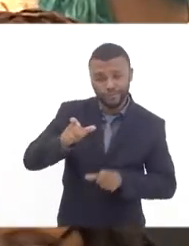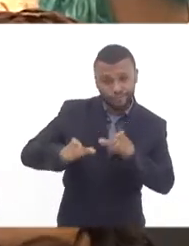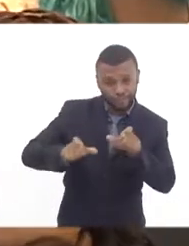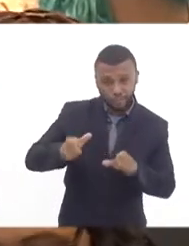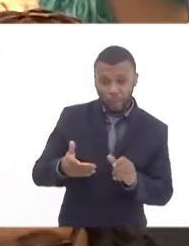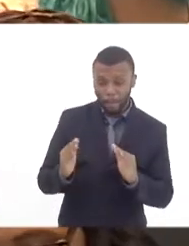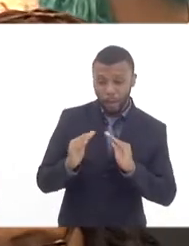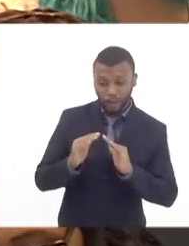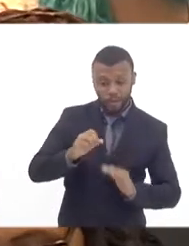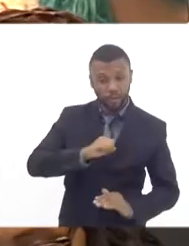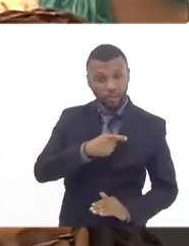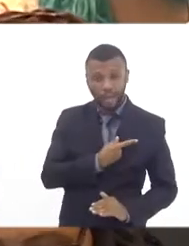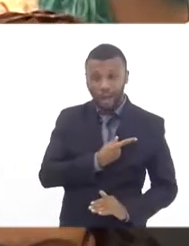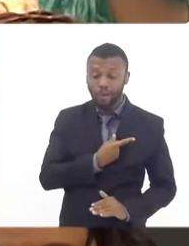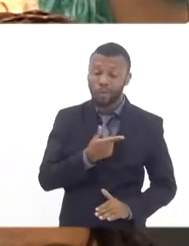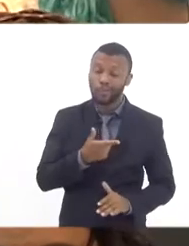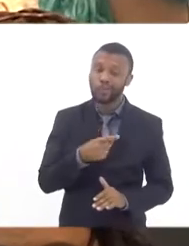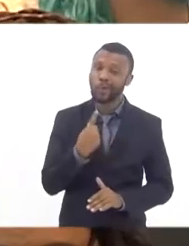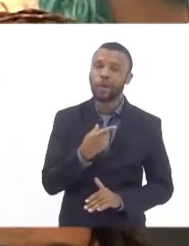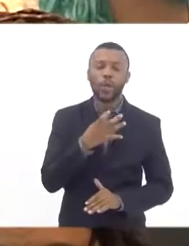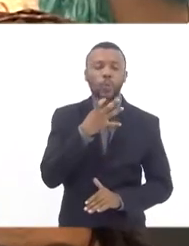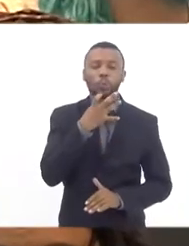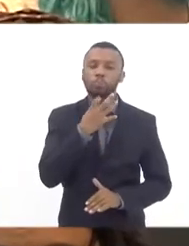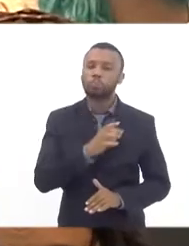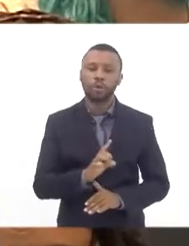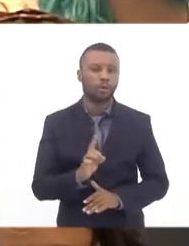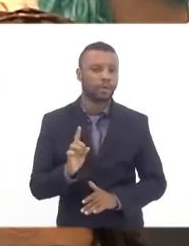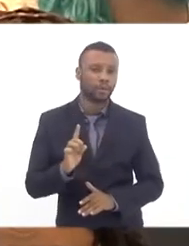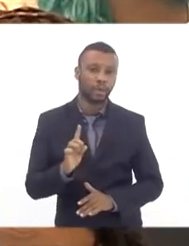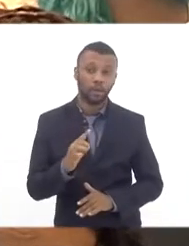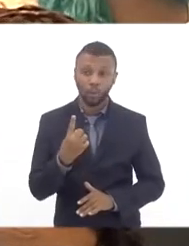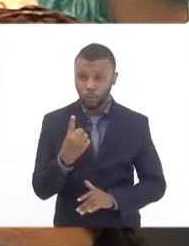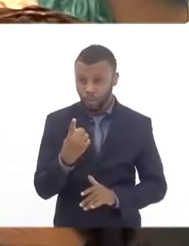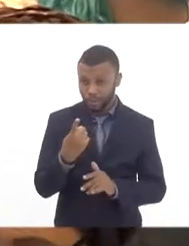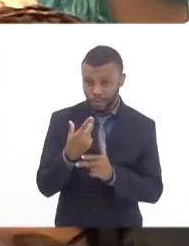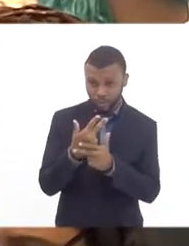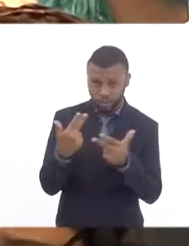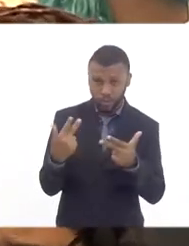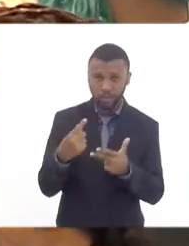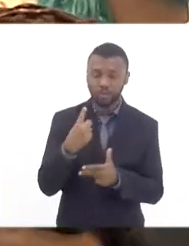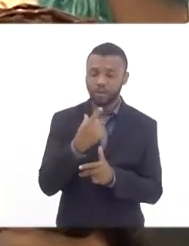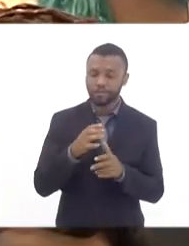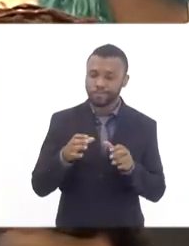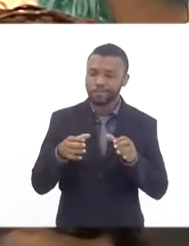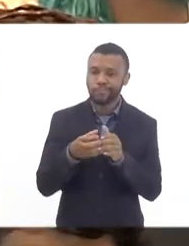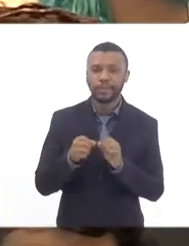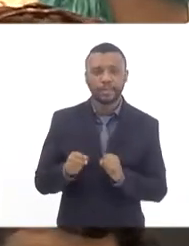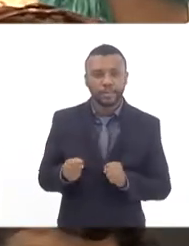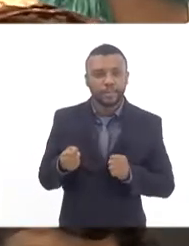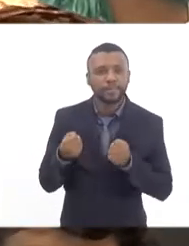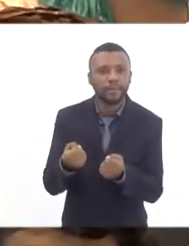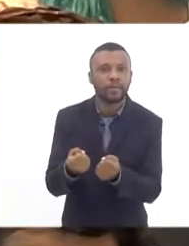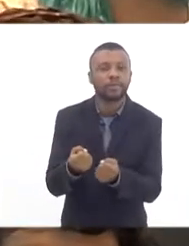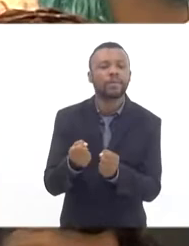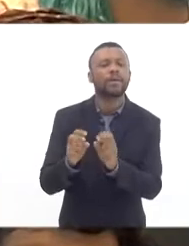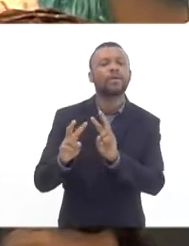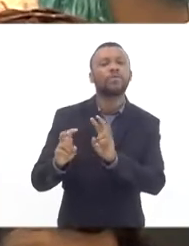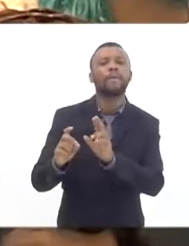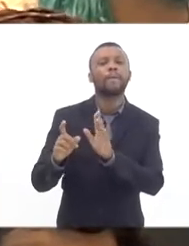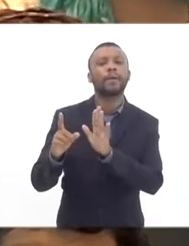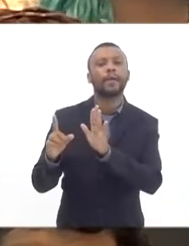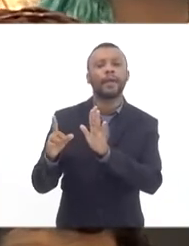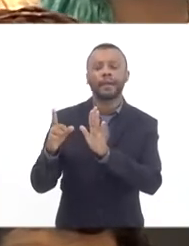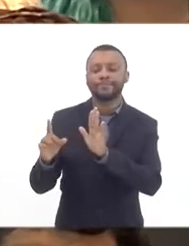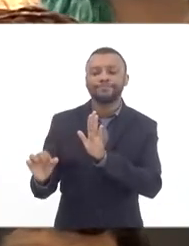não conhecemos. E aí, um dos pontos que o nosso coletivo também defende é essa questão da identificação